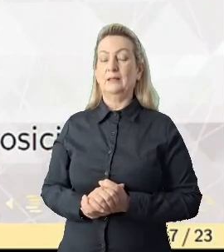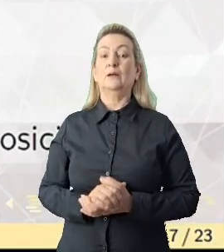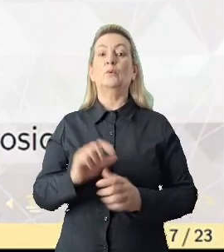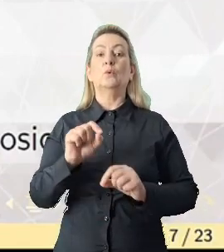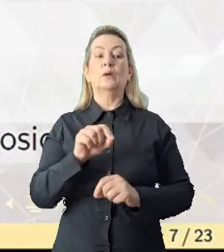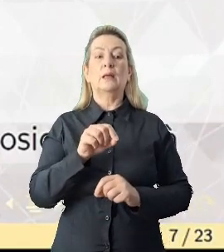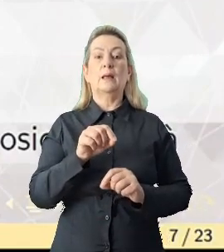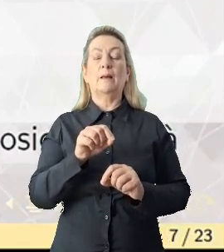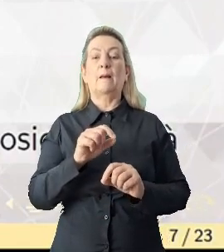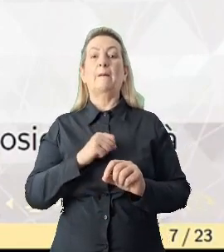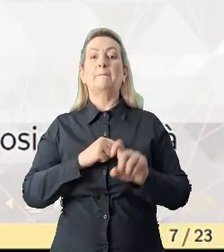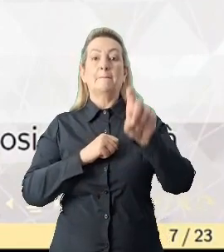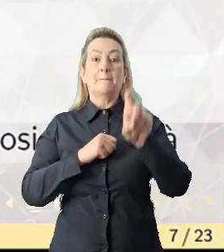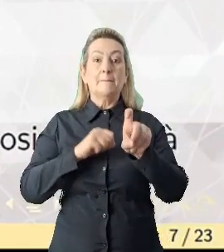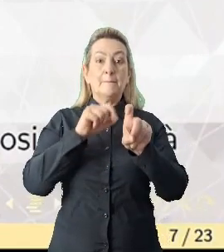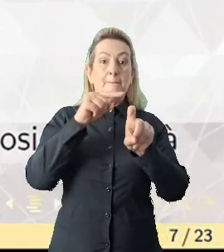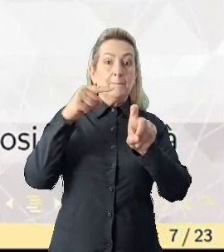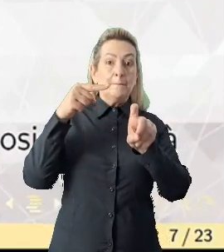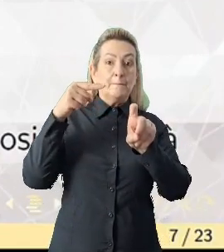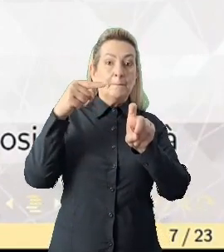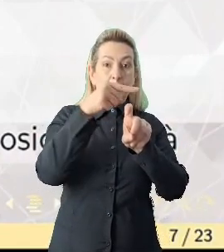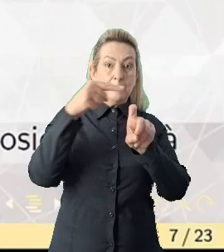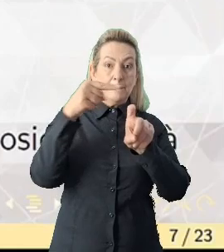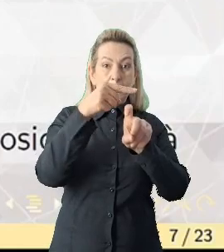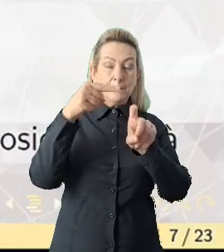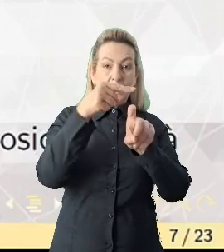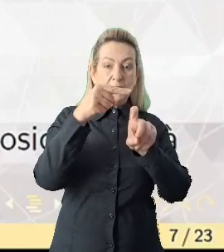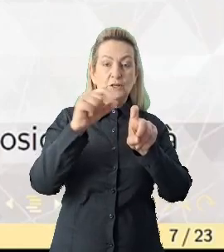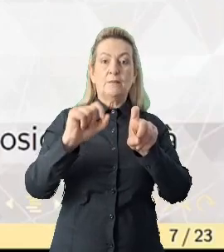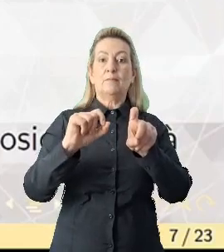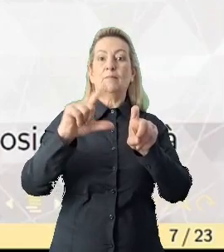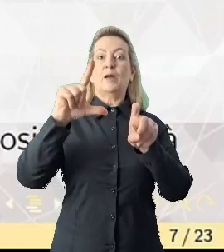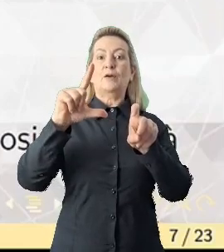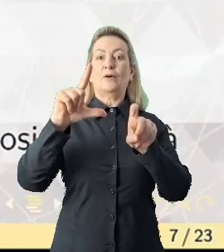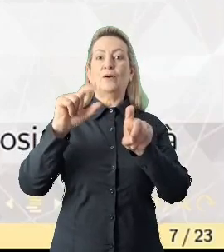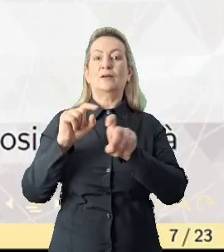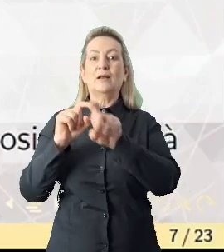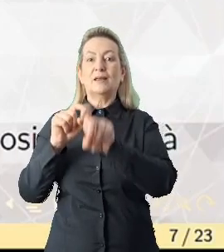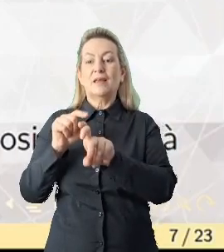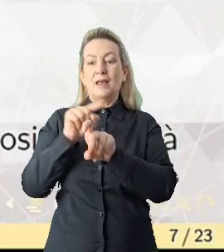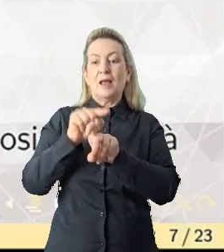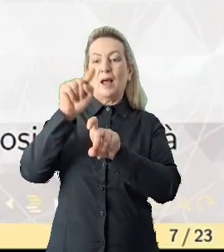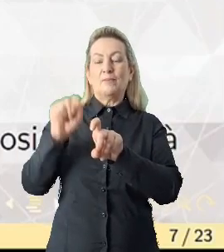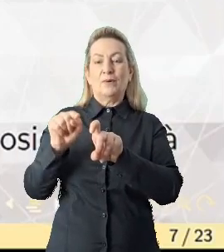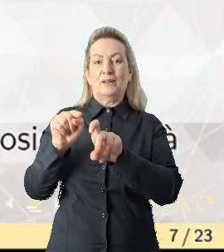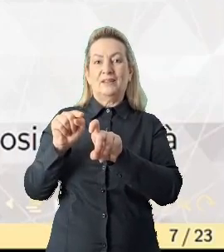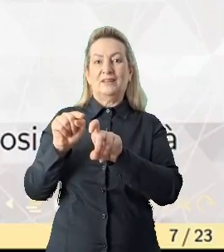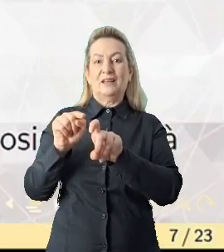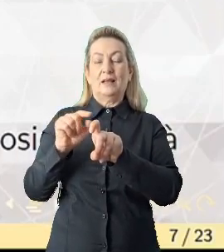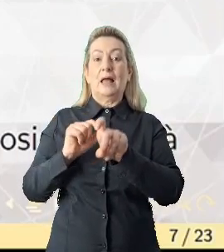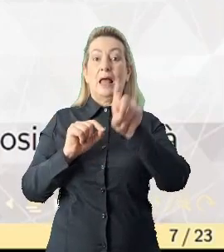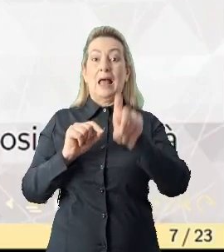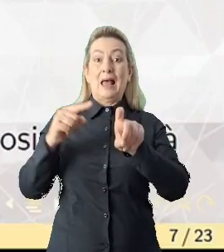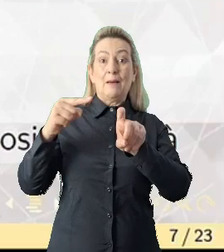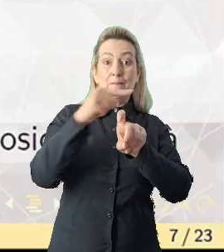médio menos x médio maior do que zero, então a média é maior do que a moda, ou seja, a média está à direita